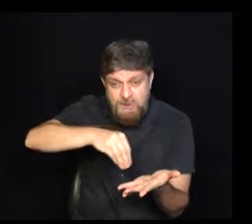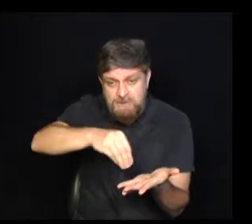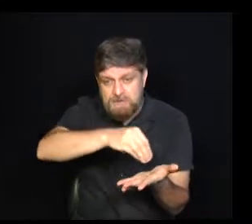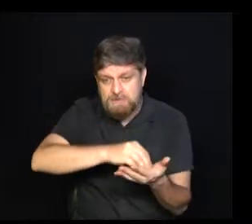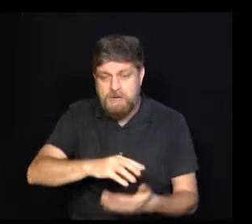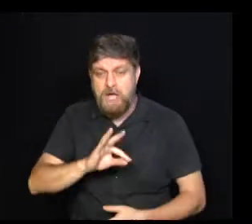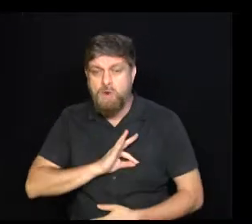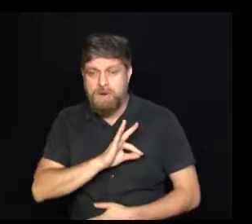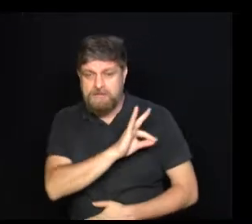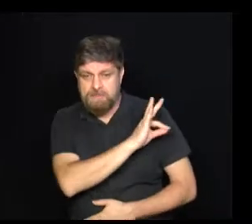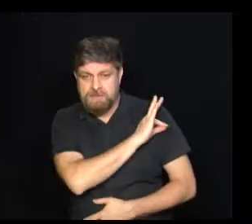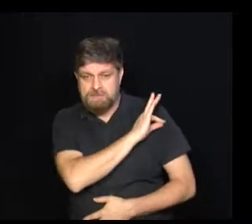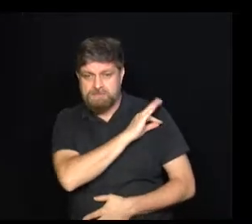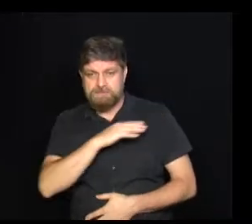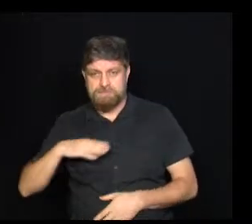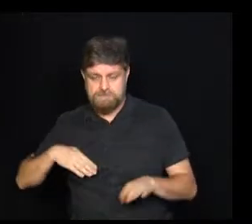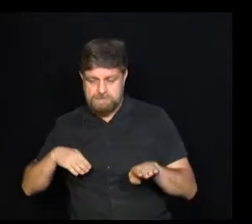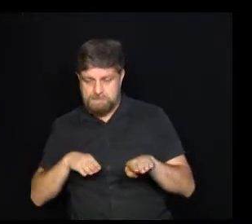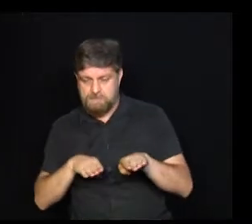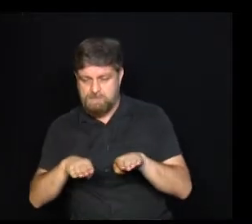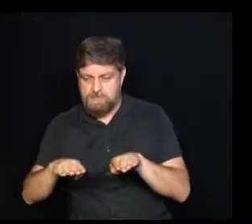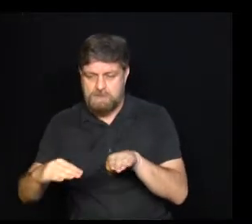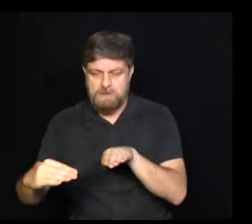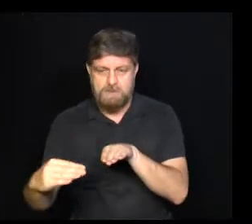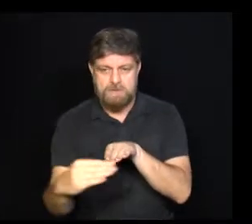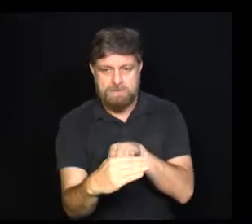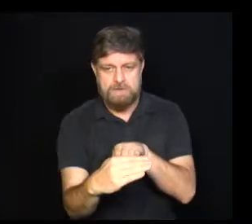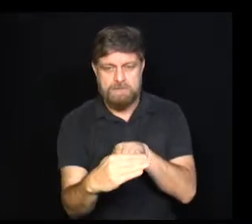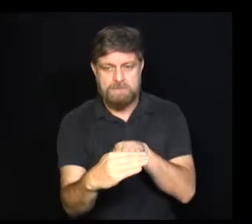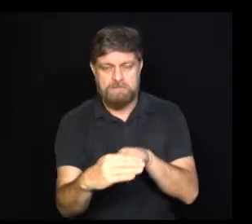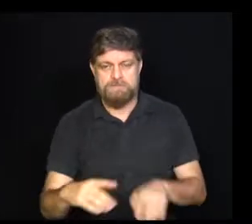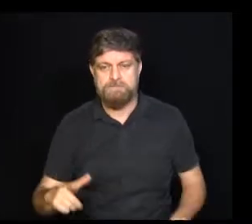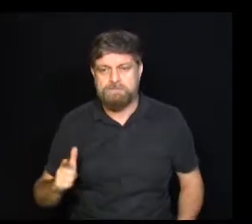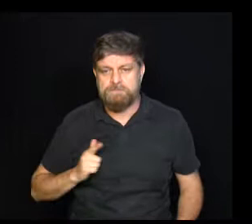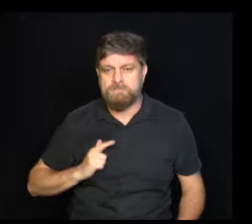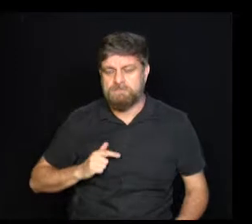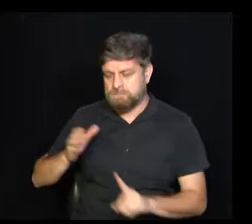Guarda Municipal vai abordar esse coletivo para poder